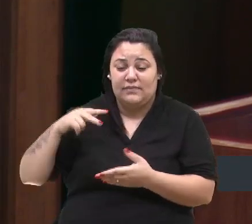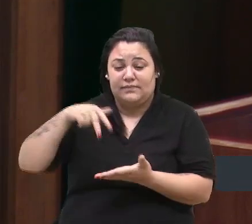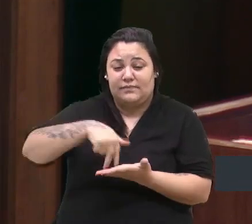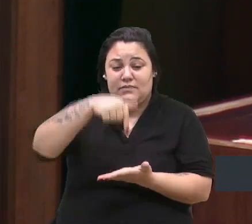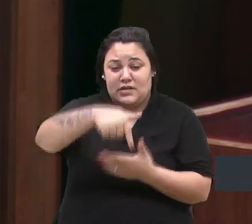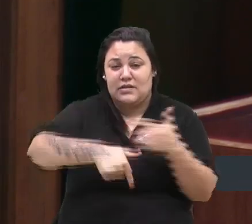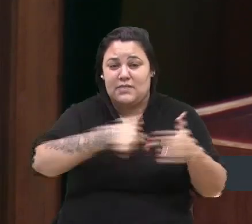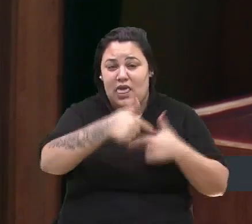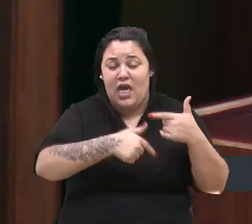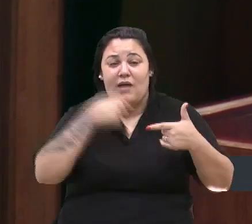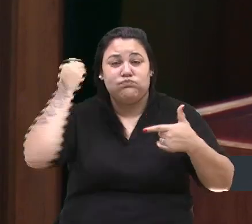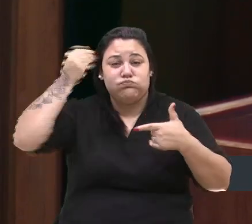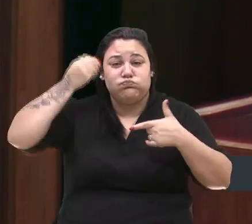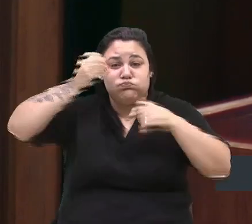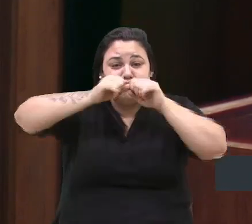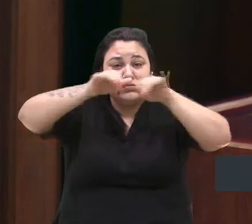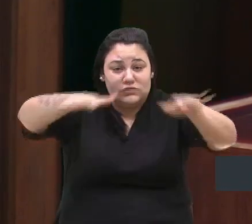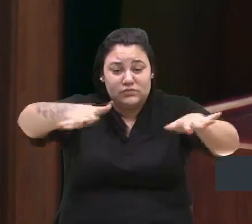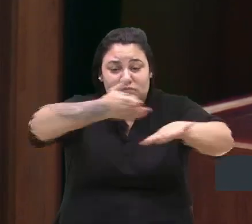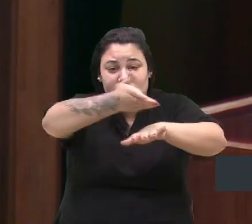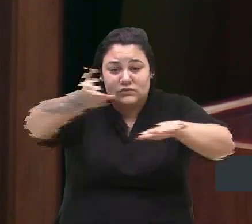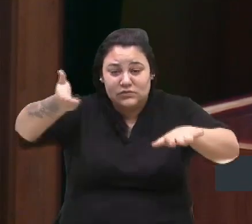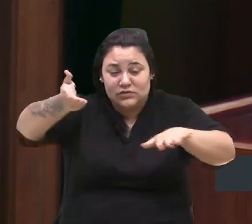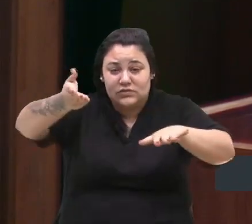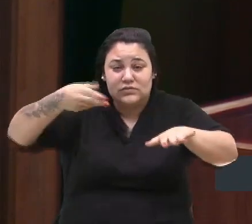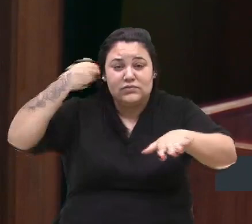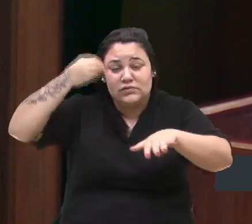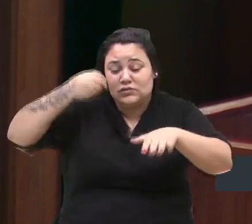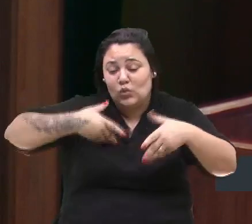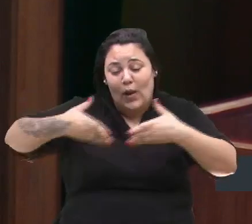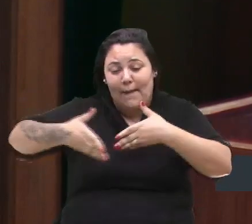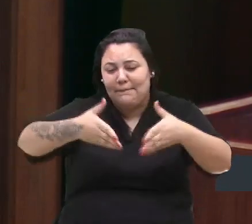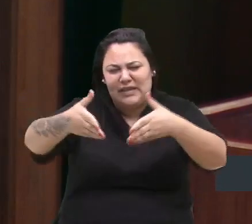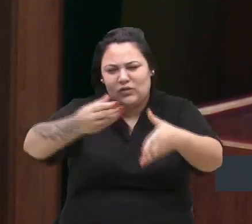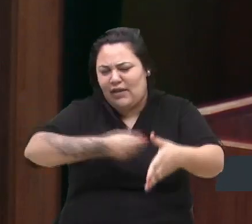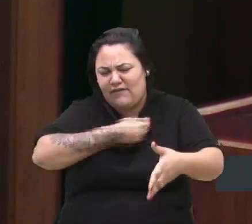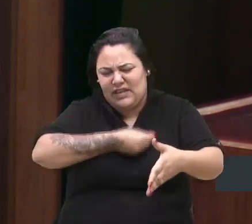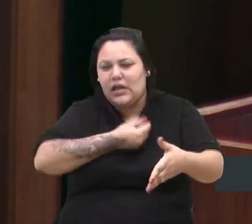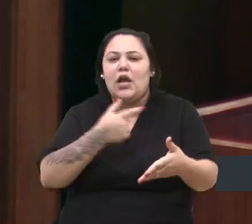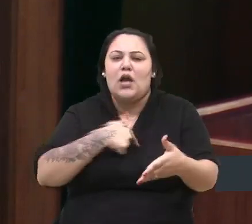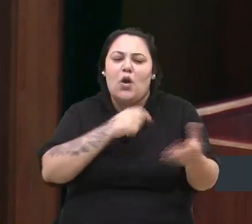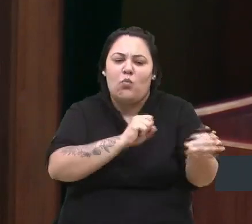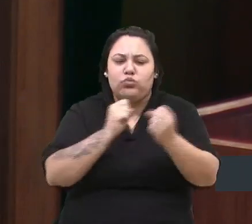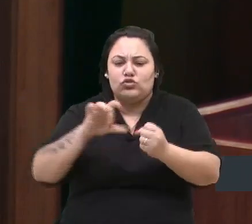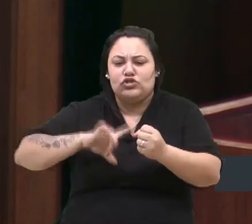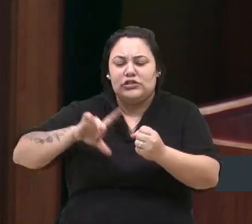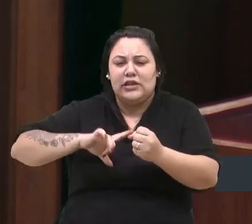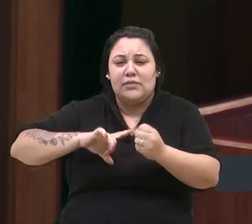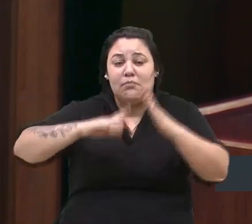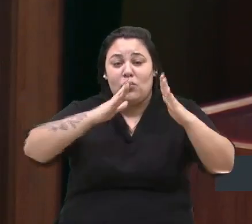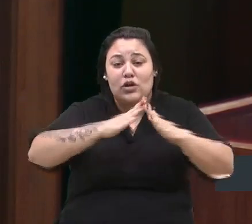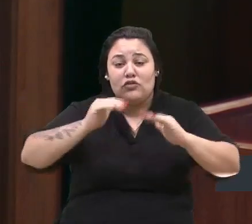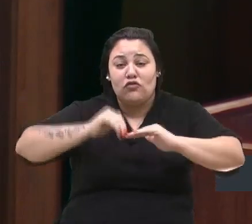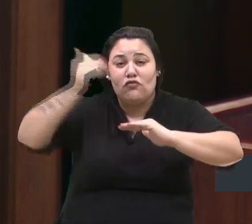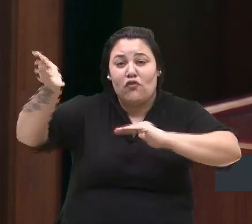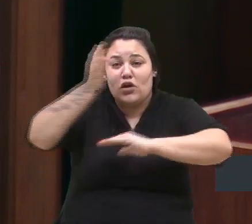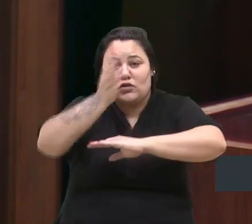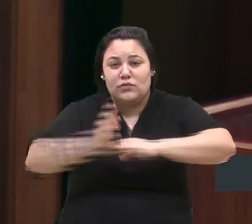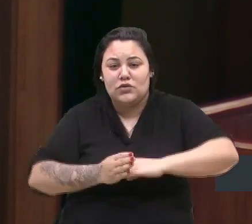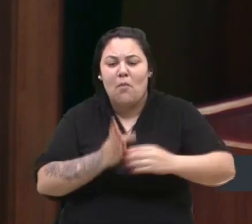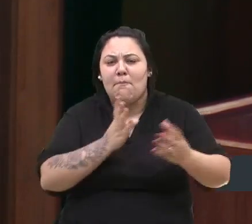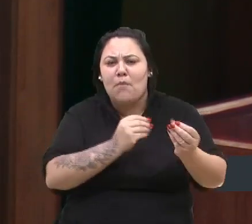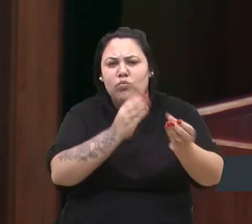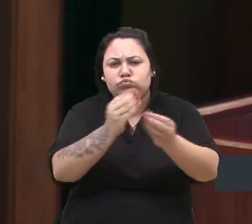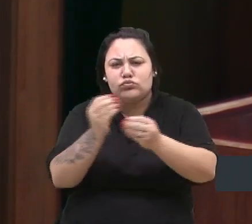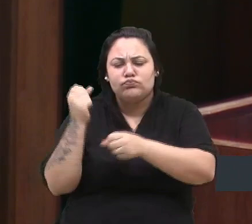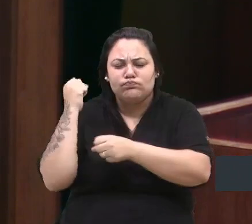que, porventura do destino, eu pude ter morando fora do Brasil durante muitos e muitos e muitos